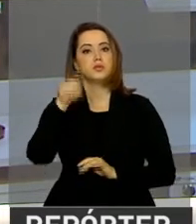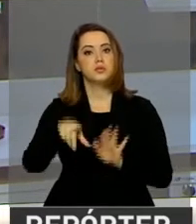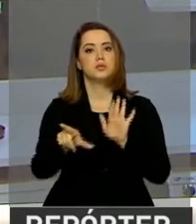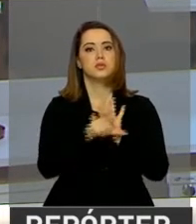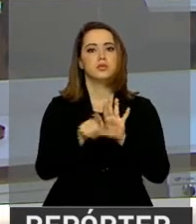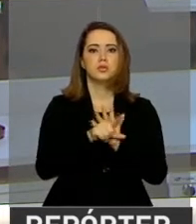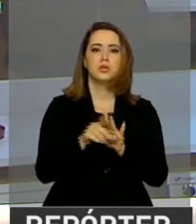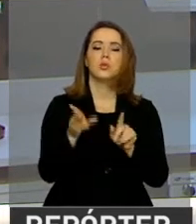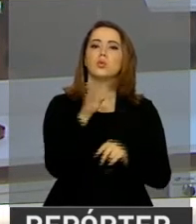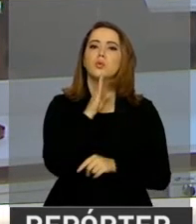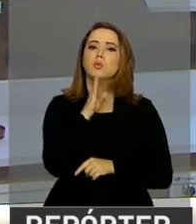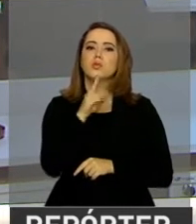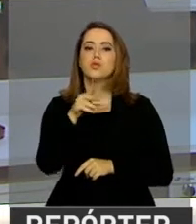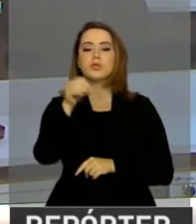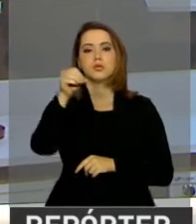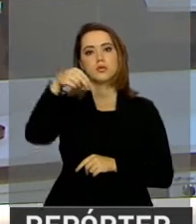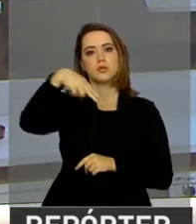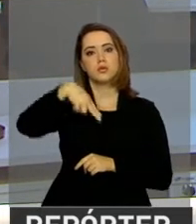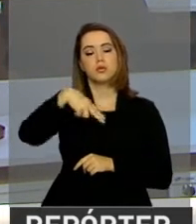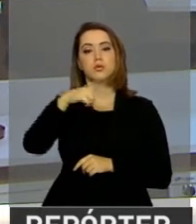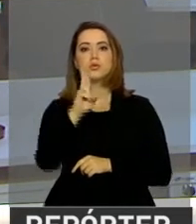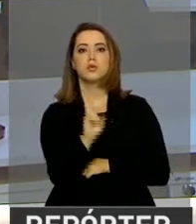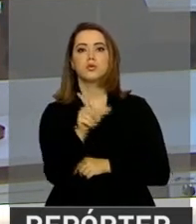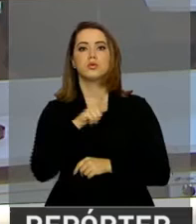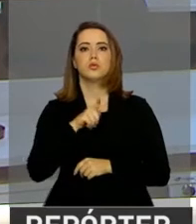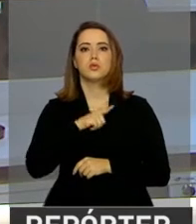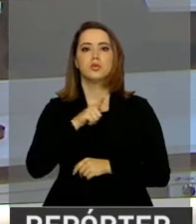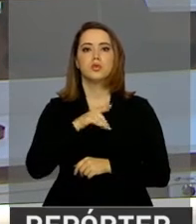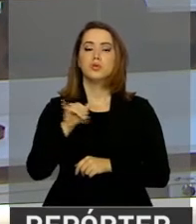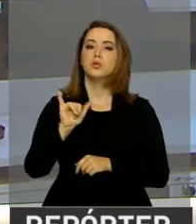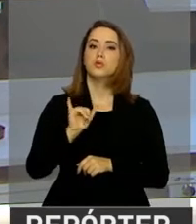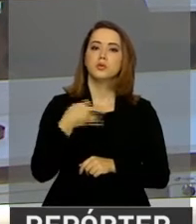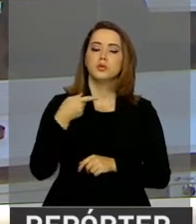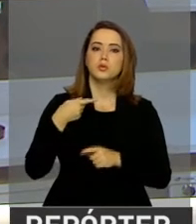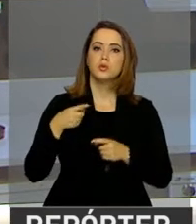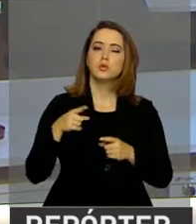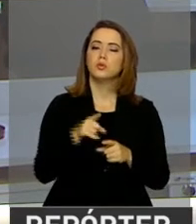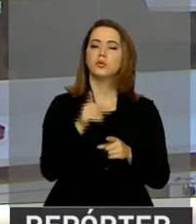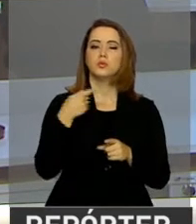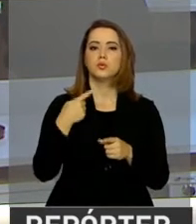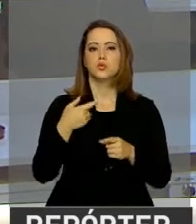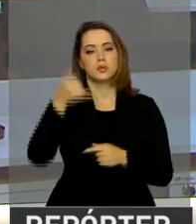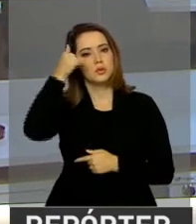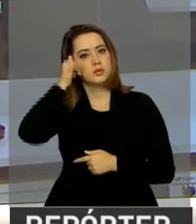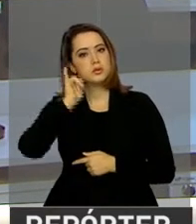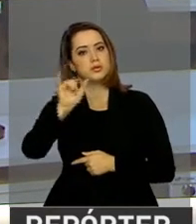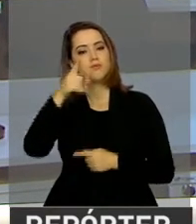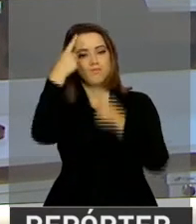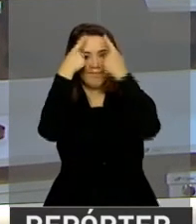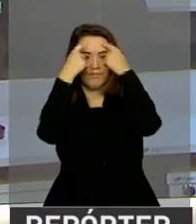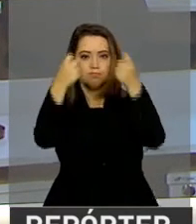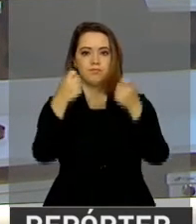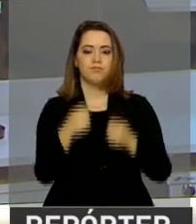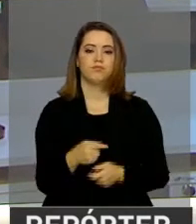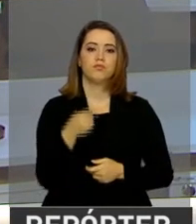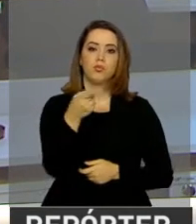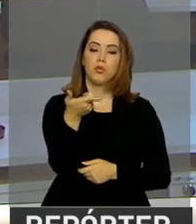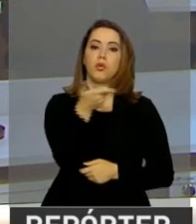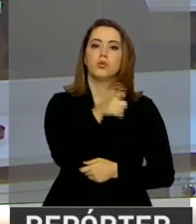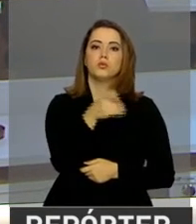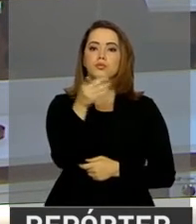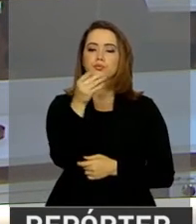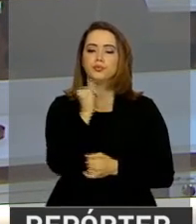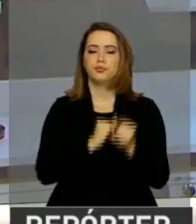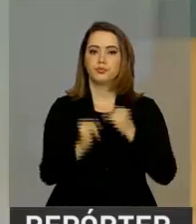pela ONU como uma das três melhores do mundo no enfrentamento a este tipo de violência. A repórter Carolina Becker tem outras